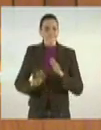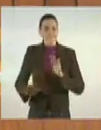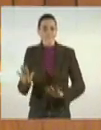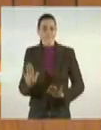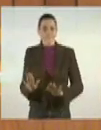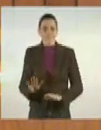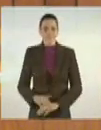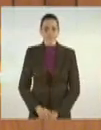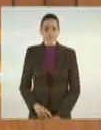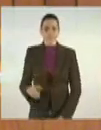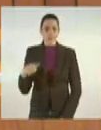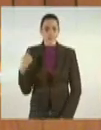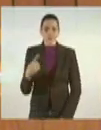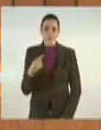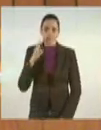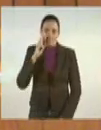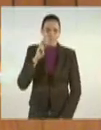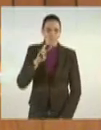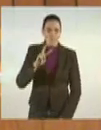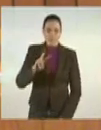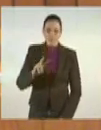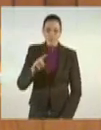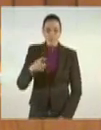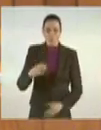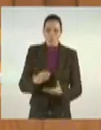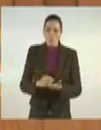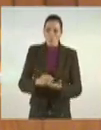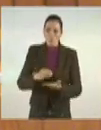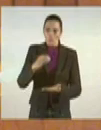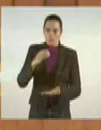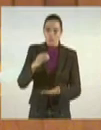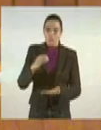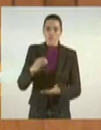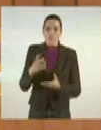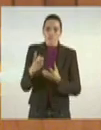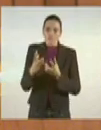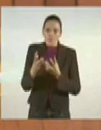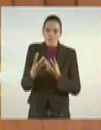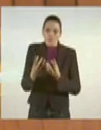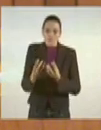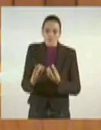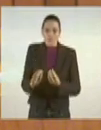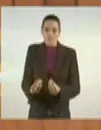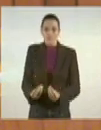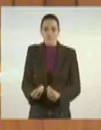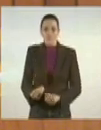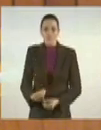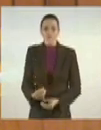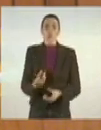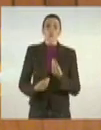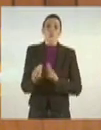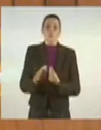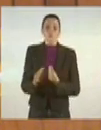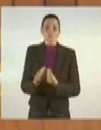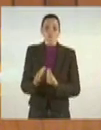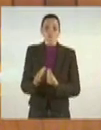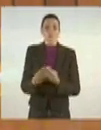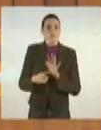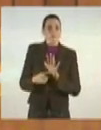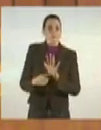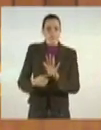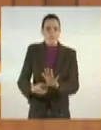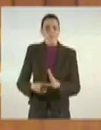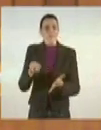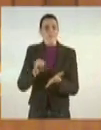observamos o copo esvaziando e esse copo se esvazia como a falta de atenção à educação e os improvisos